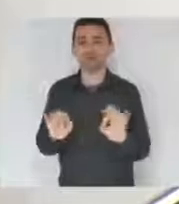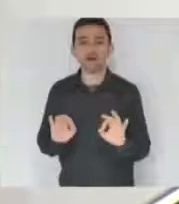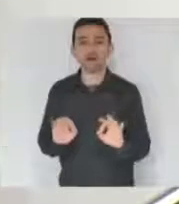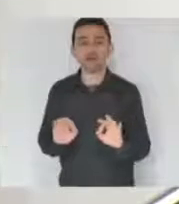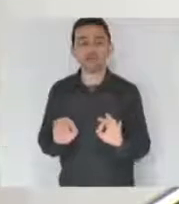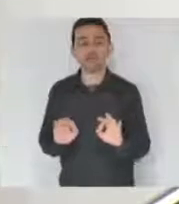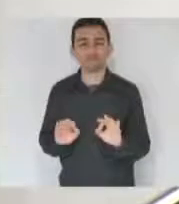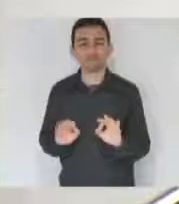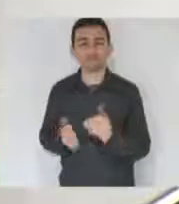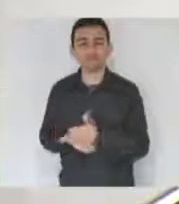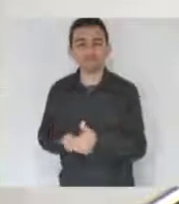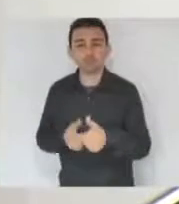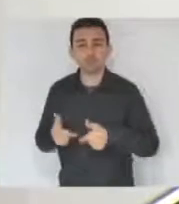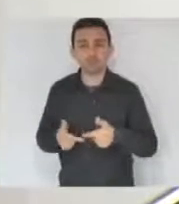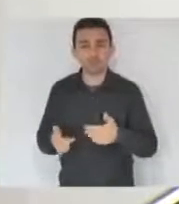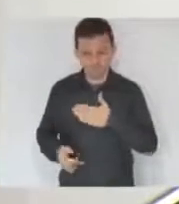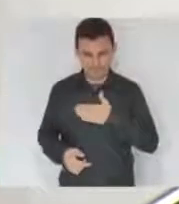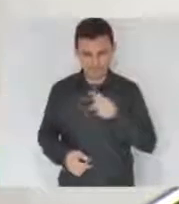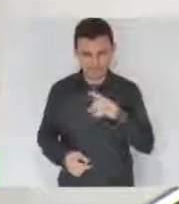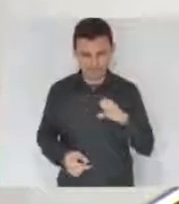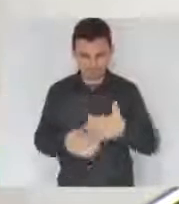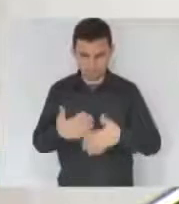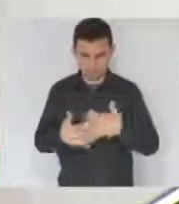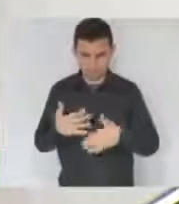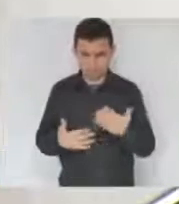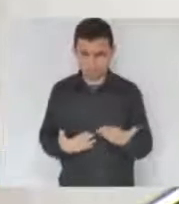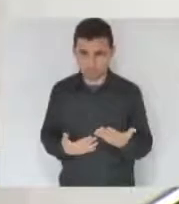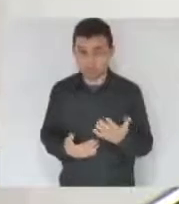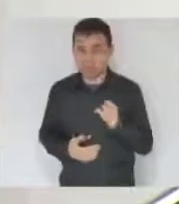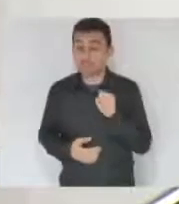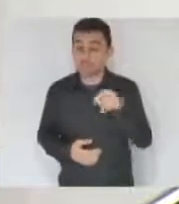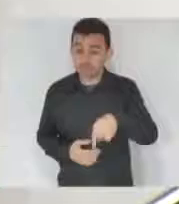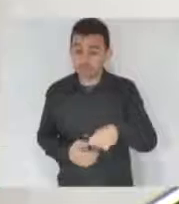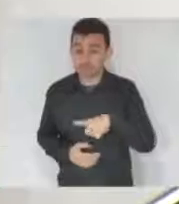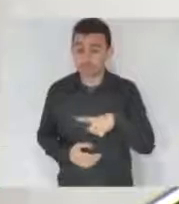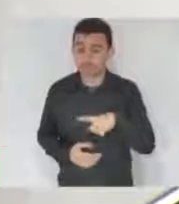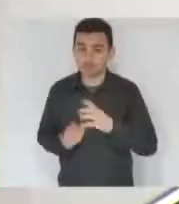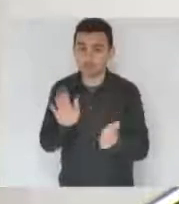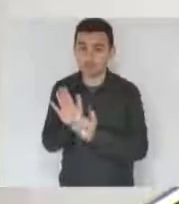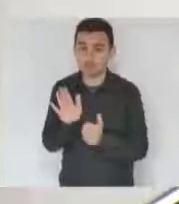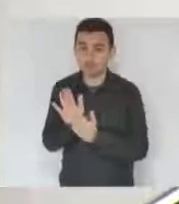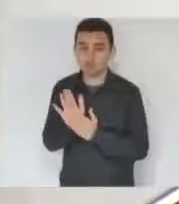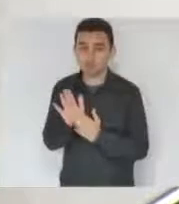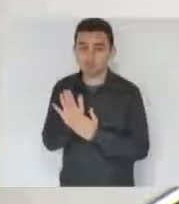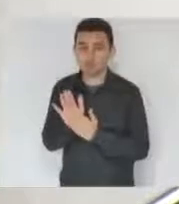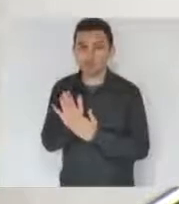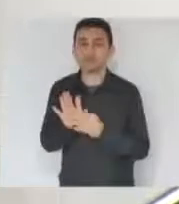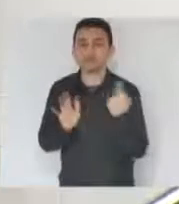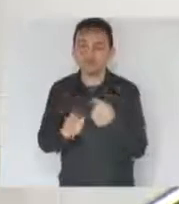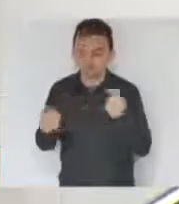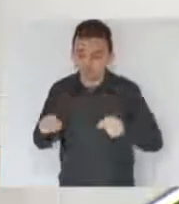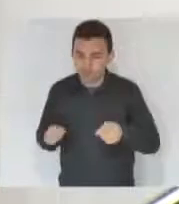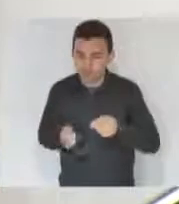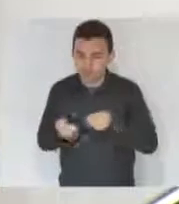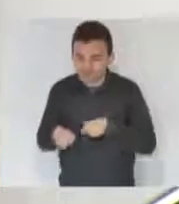funcionar, e não é a minha PEC que está atrapalhando. Talvez se tivesse aqui, deputada Ada, uma proposição, nós tivéssemos provocado